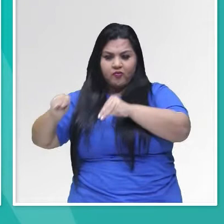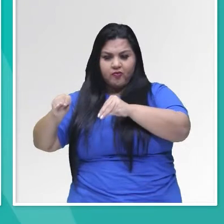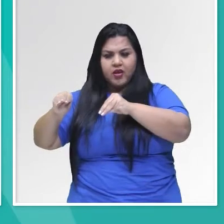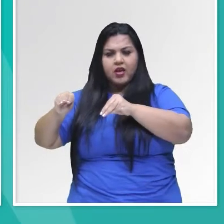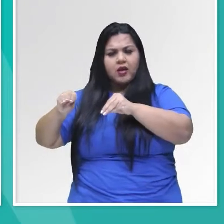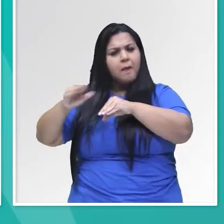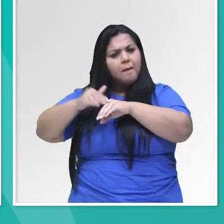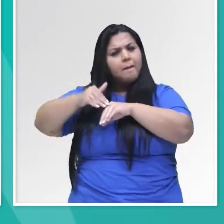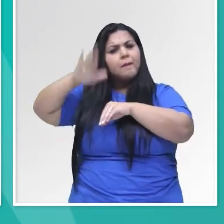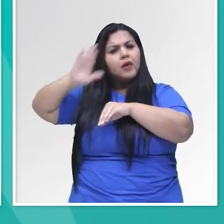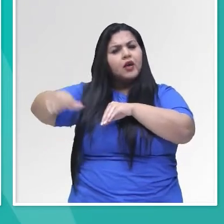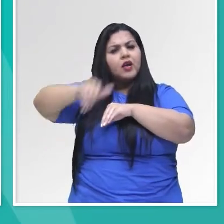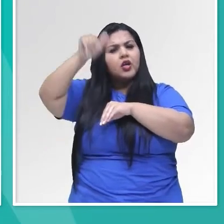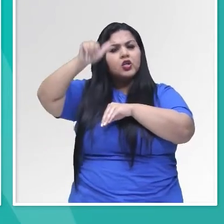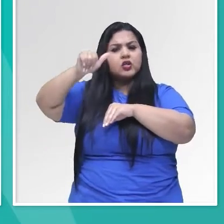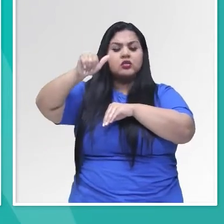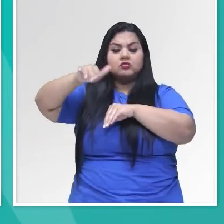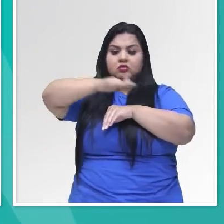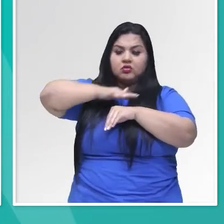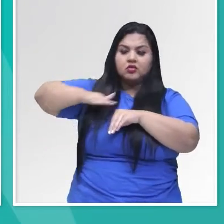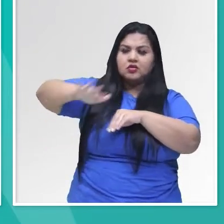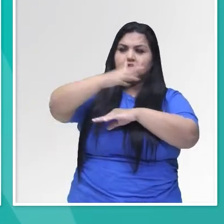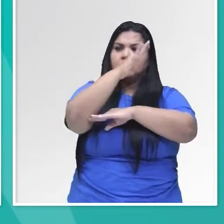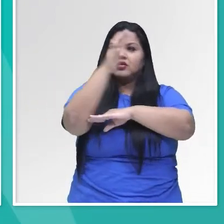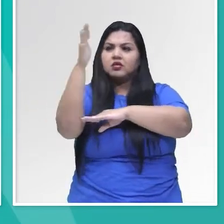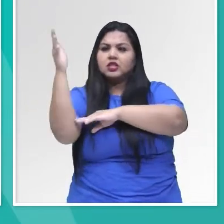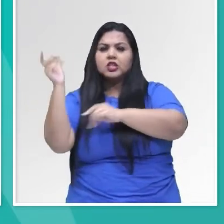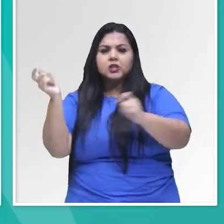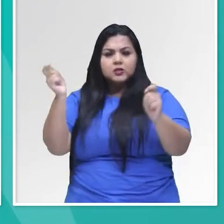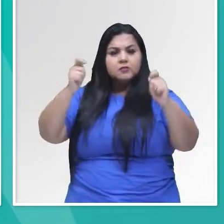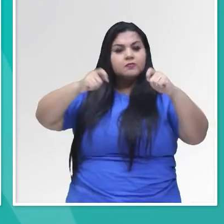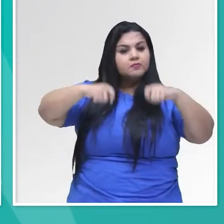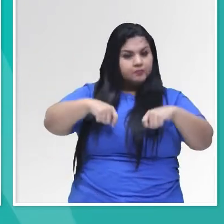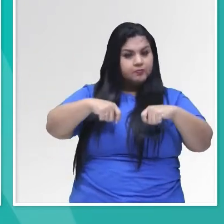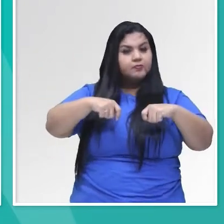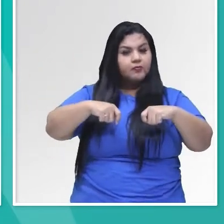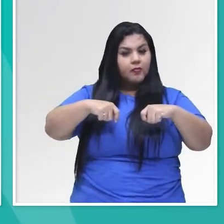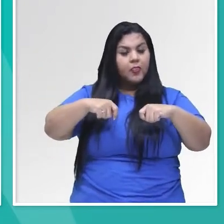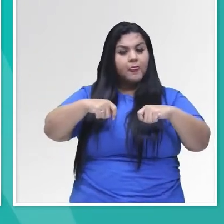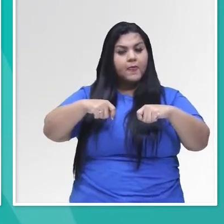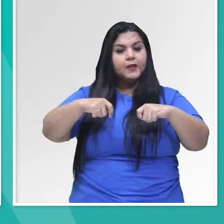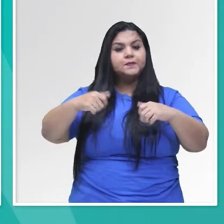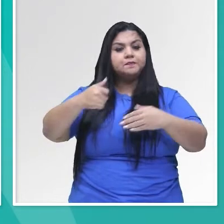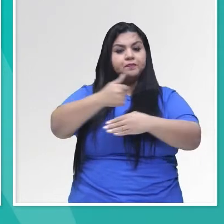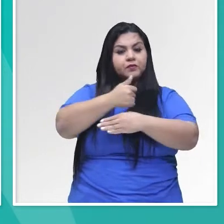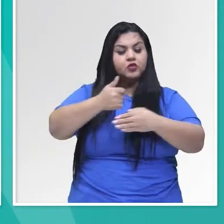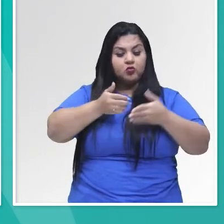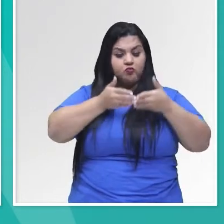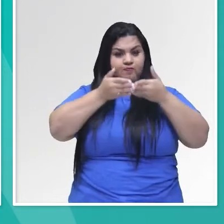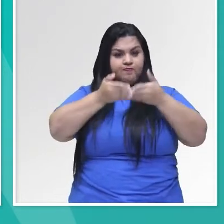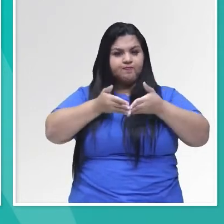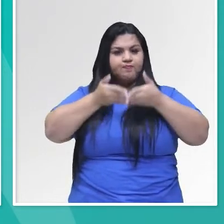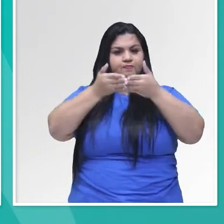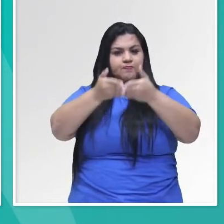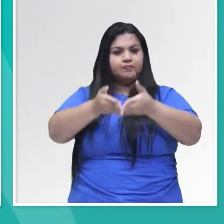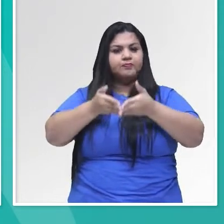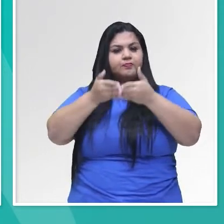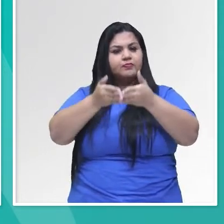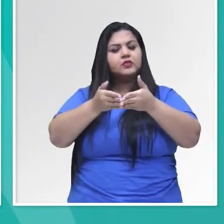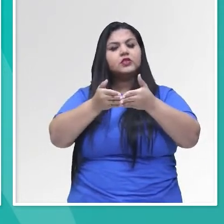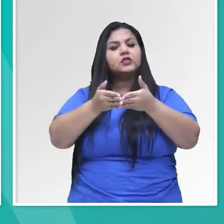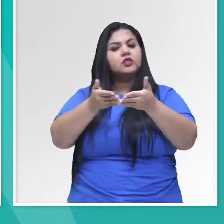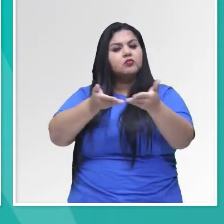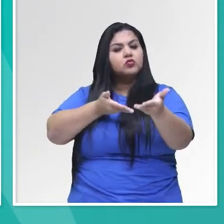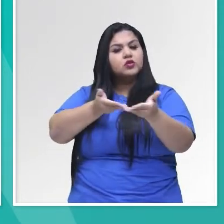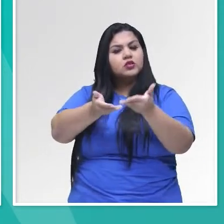em relação ao meio ambiente e capacidade, o transporte fluvial